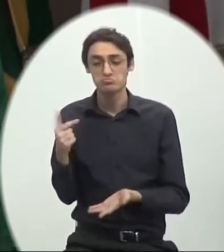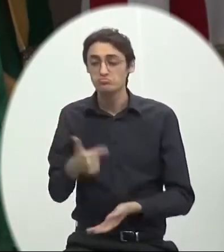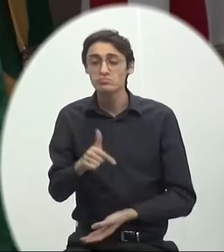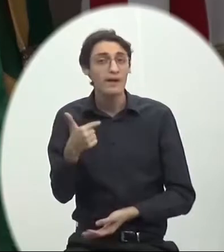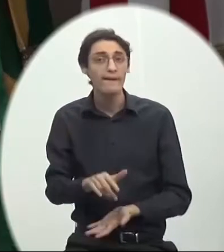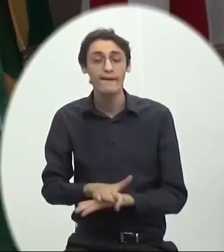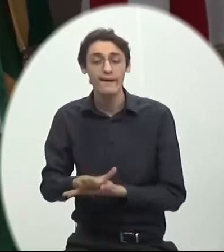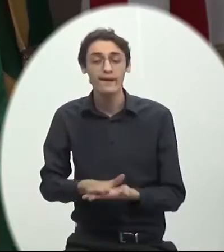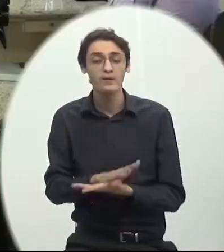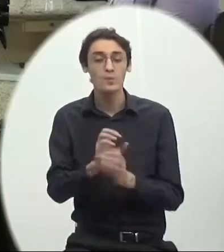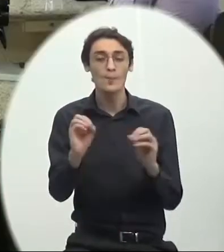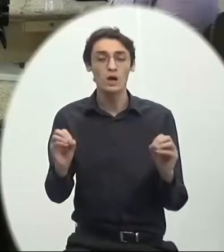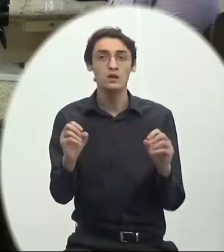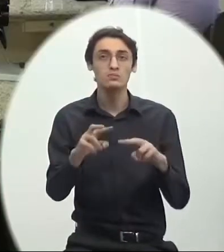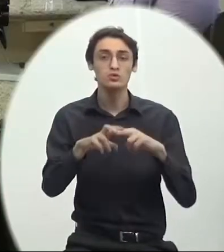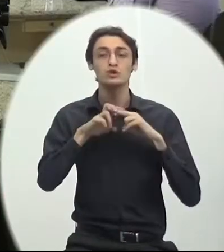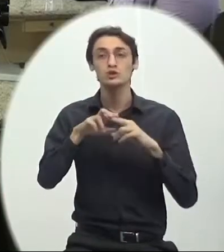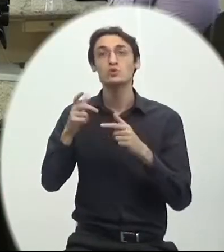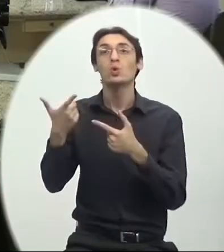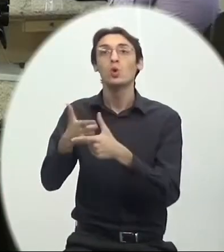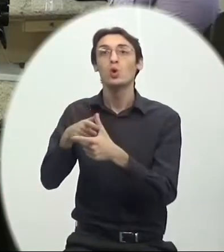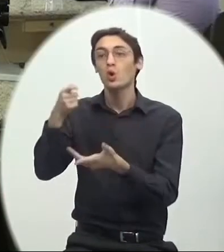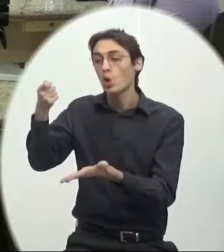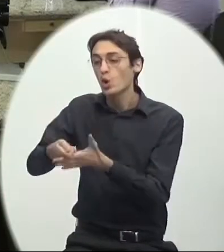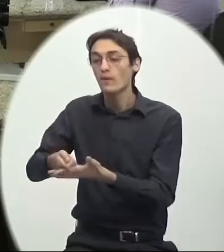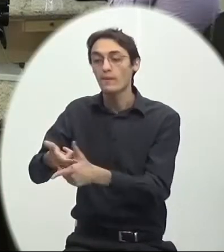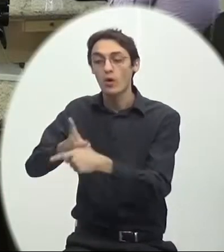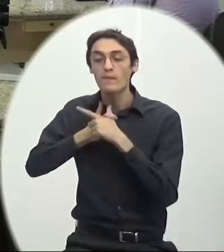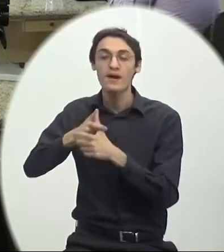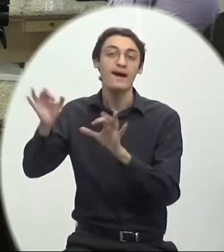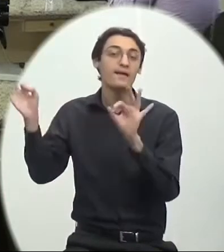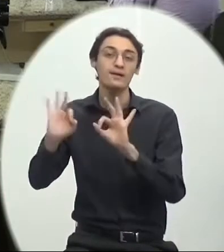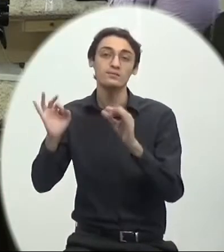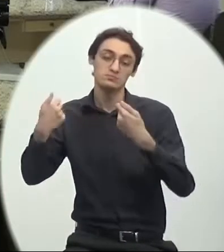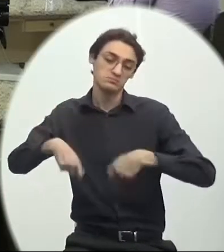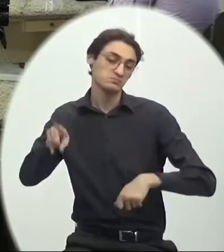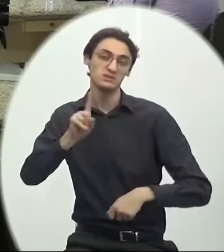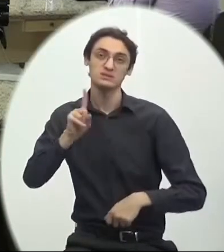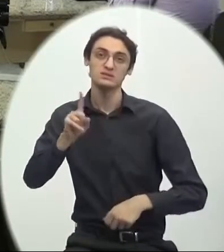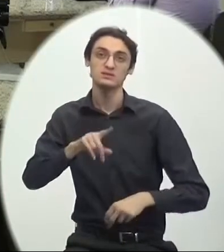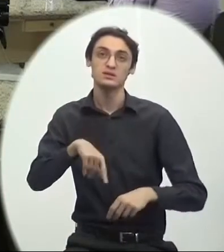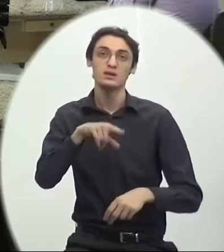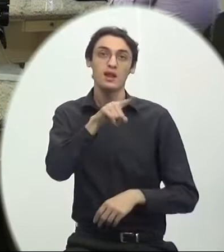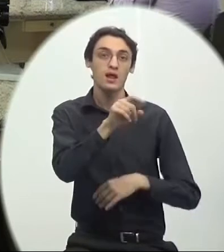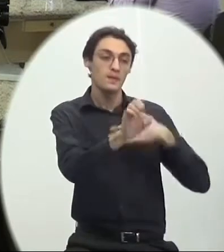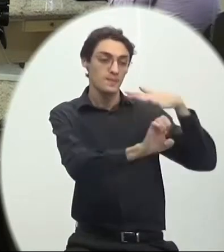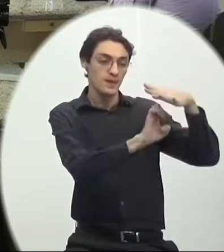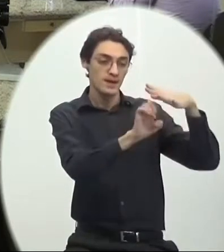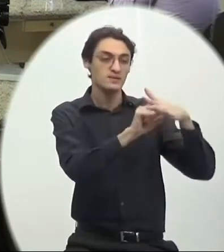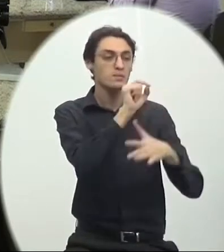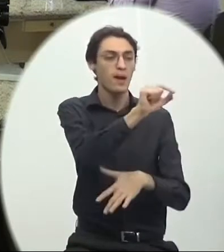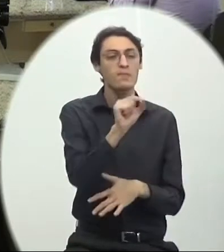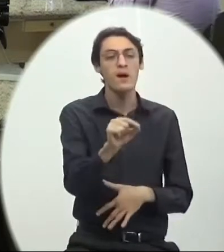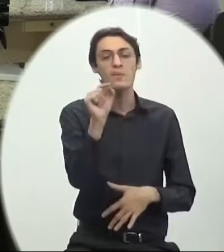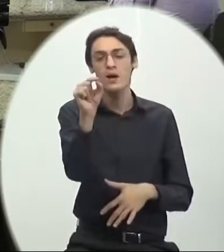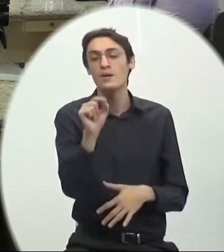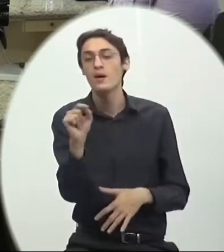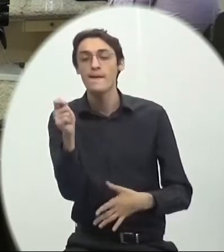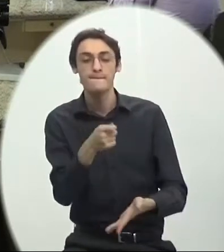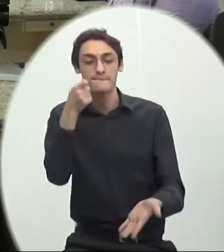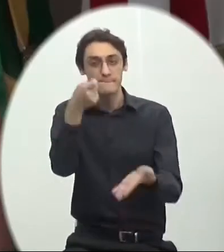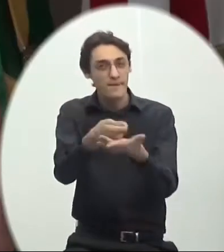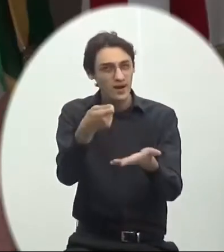Perfeito? Portanto, não há o que se cobrar. A maioria das empresas, elas pagam o recolhimento do seu